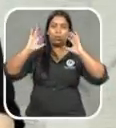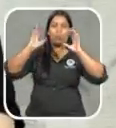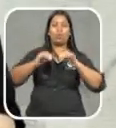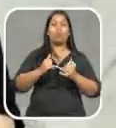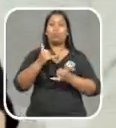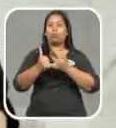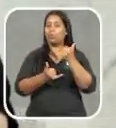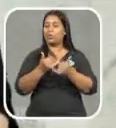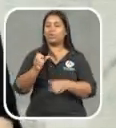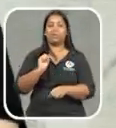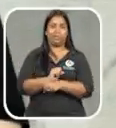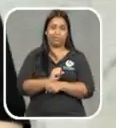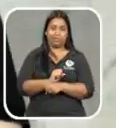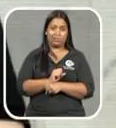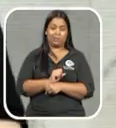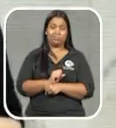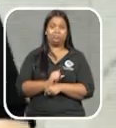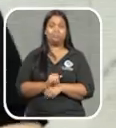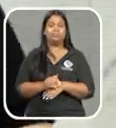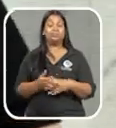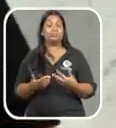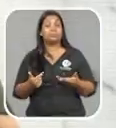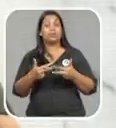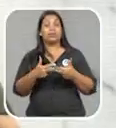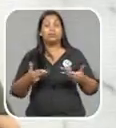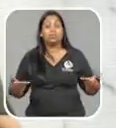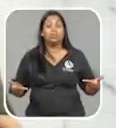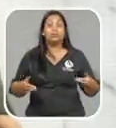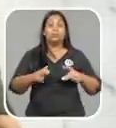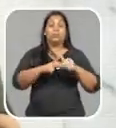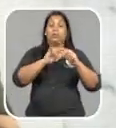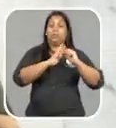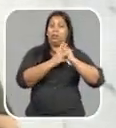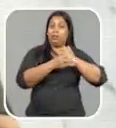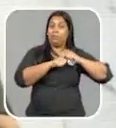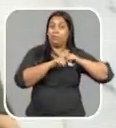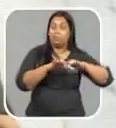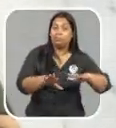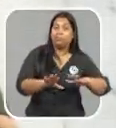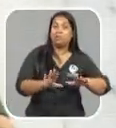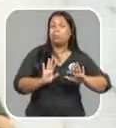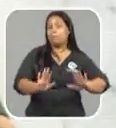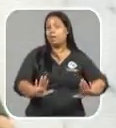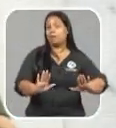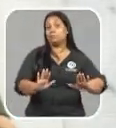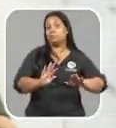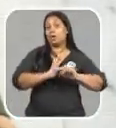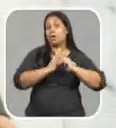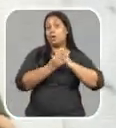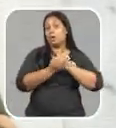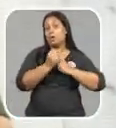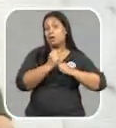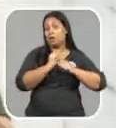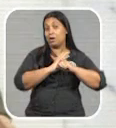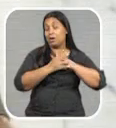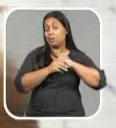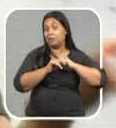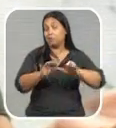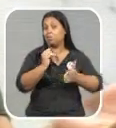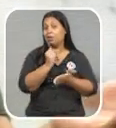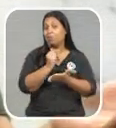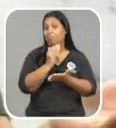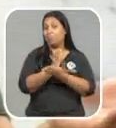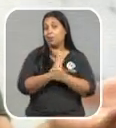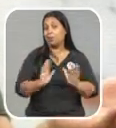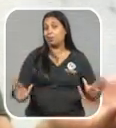da pandemia, mas a pandemia já passou. Não, é uma grande mentira. É porque não tem mais investimento mesmo na unidade escolar. A unidade